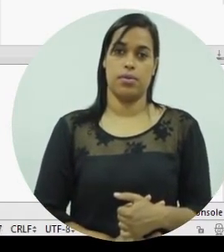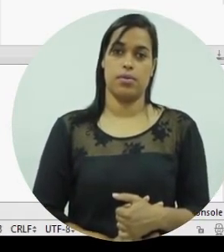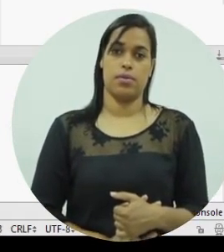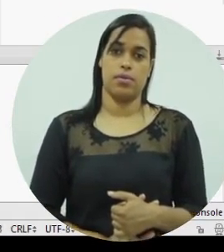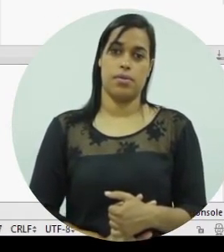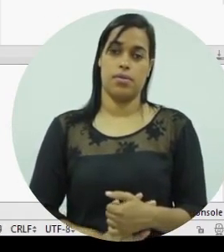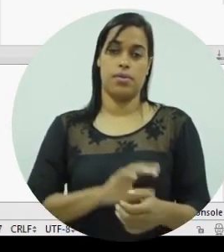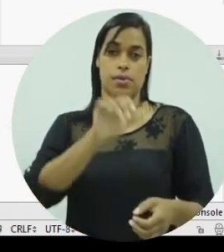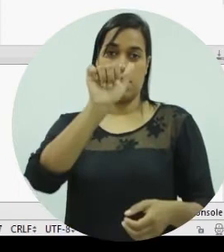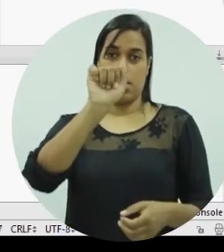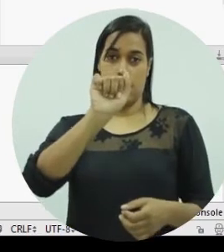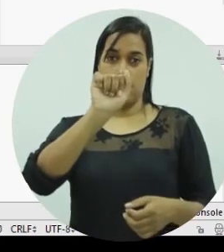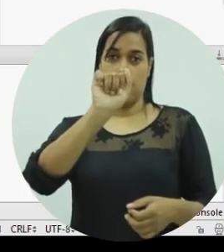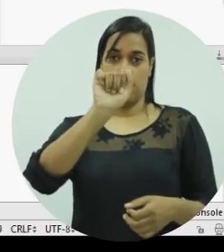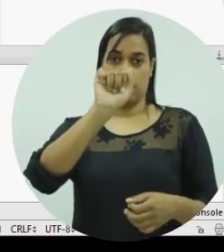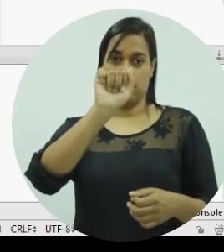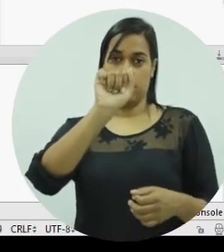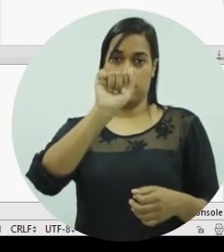a